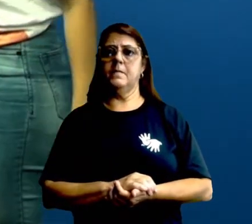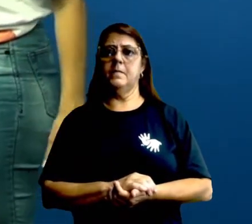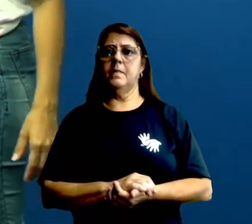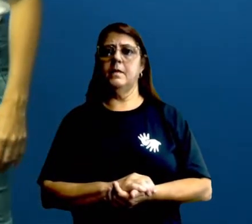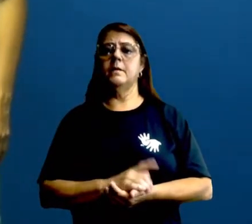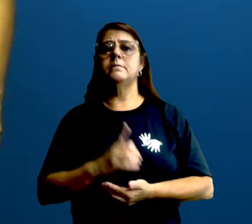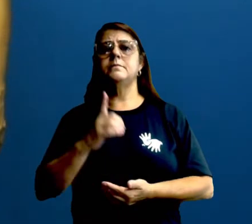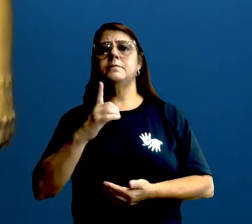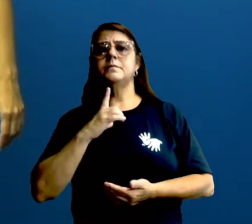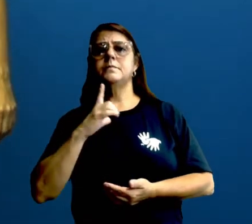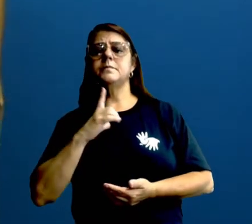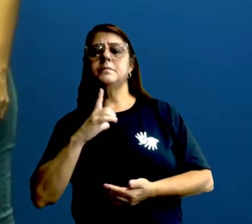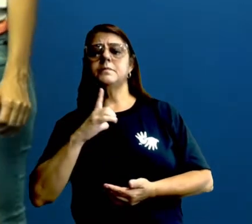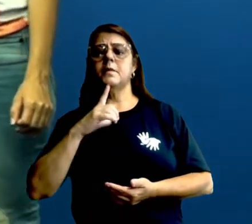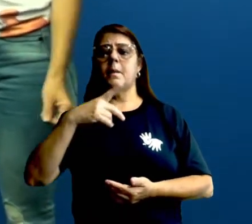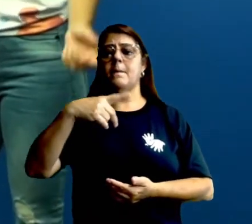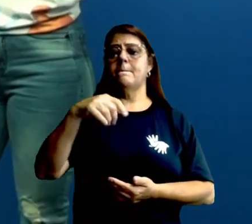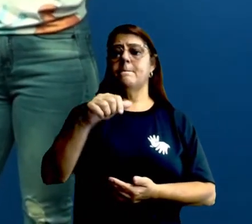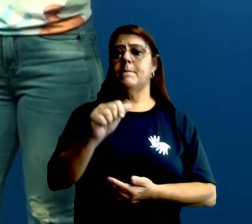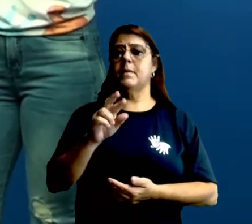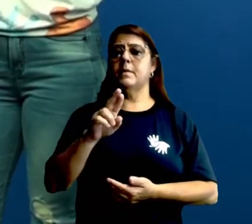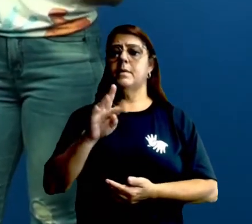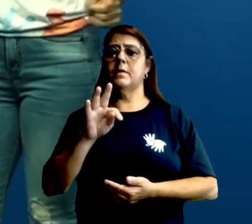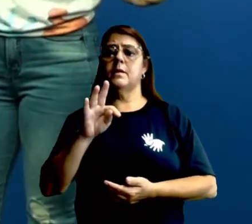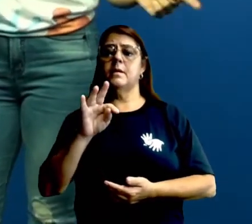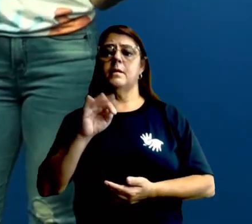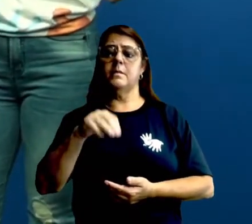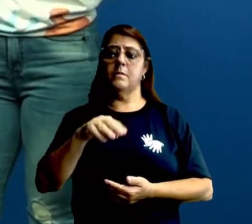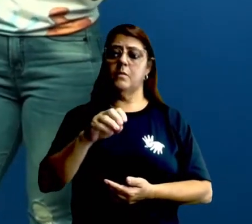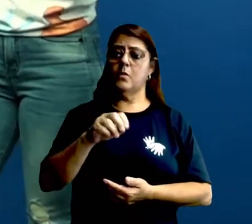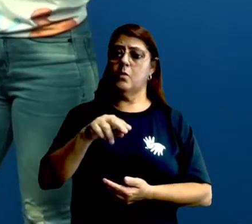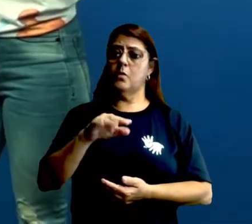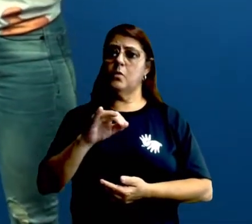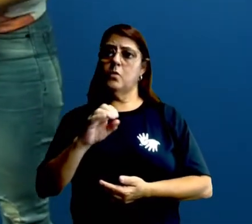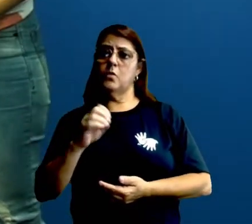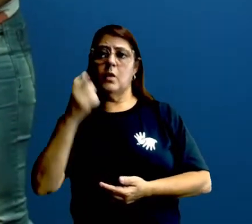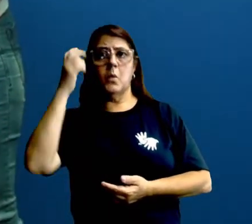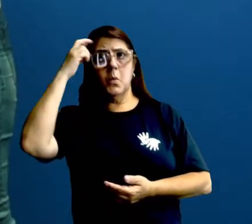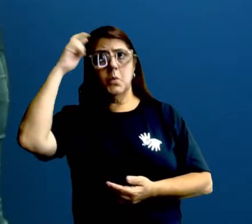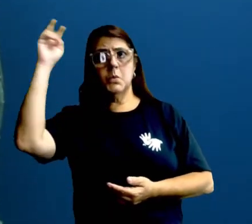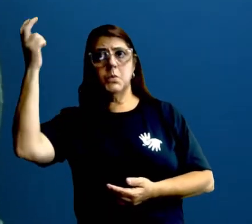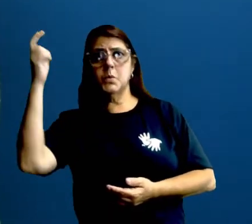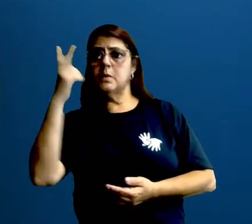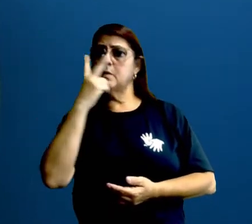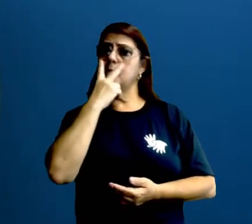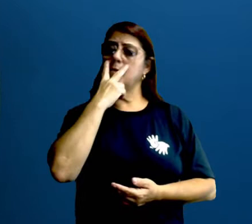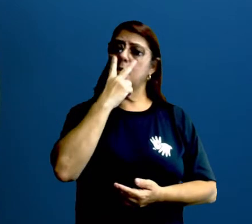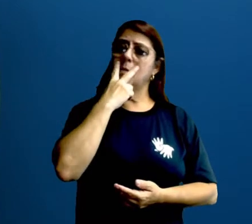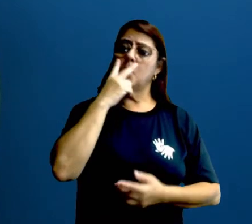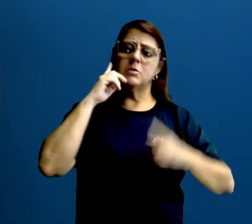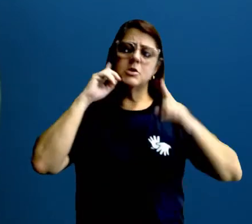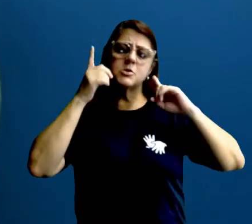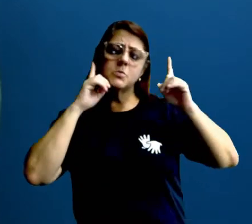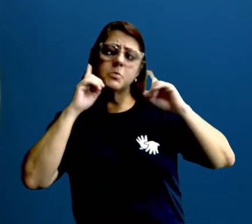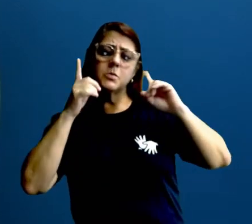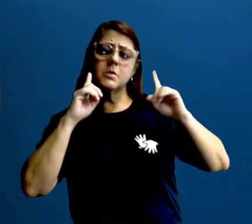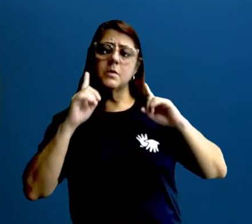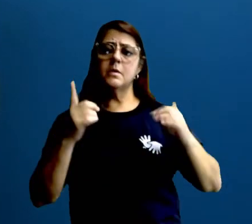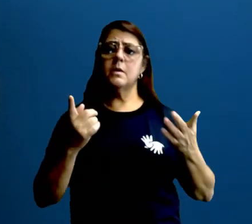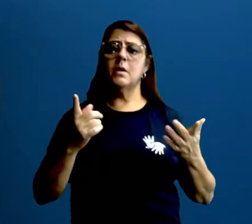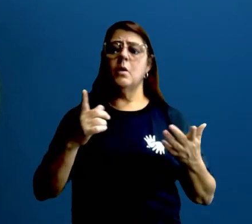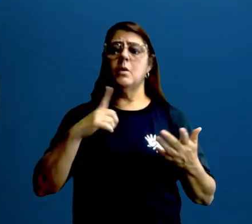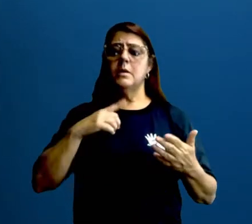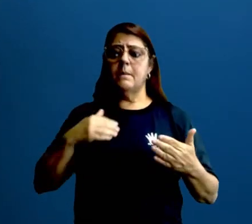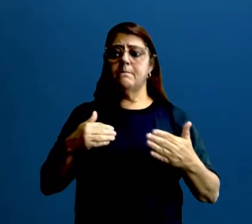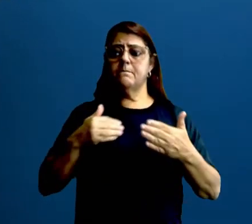existem também o patrimônio imaterial. Aí eu trouxe mais um elemento da cultura vitoriense para a gente discutir através